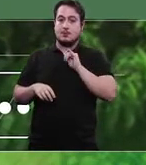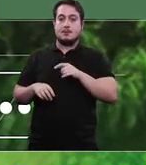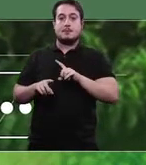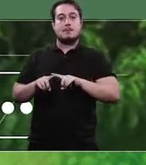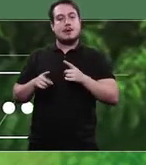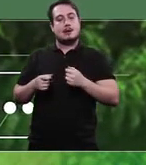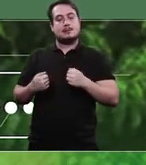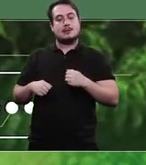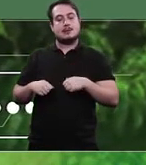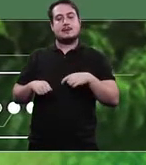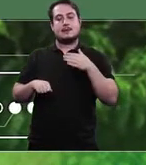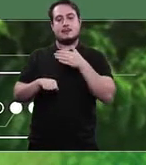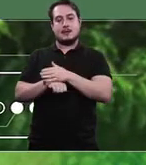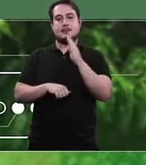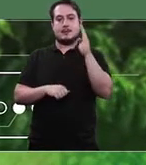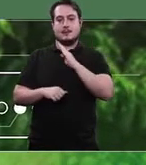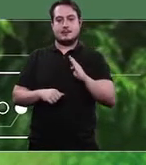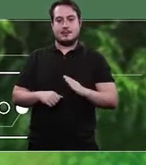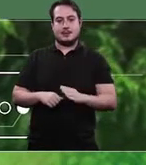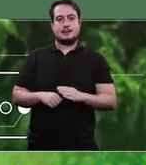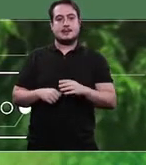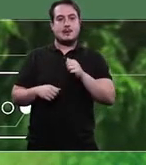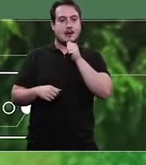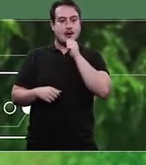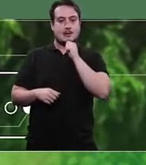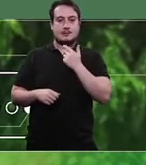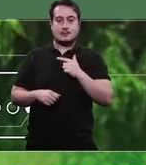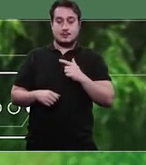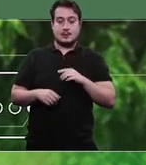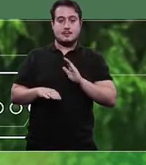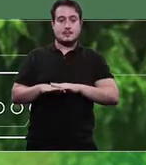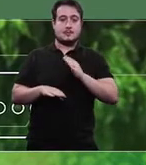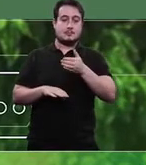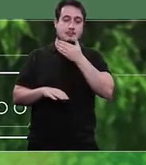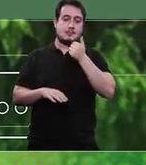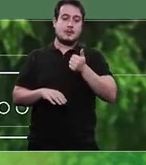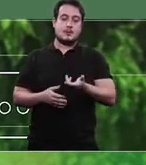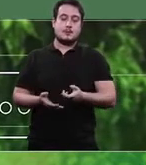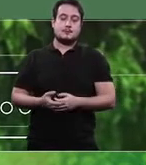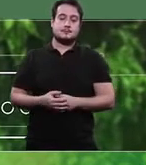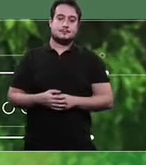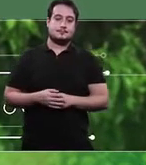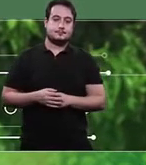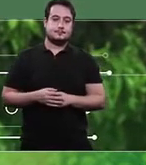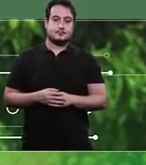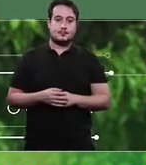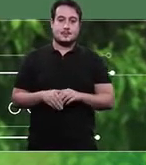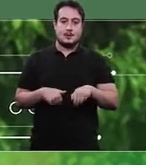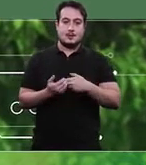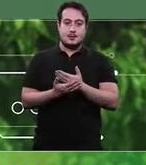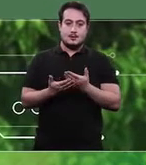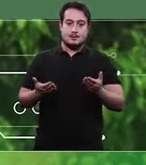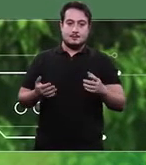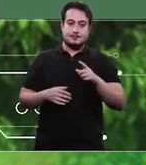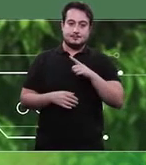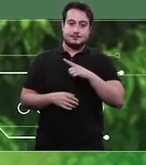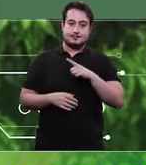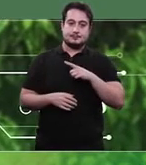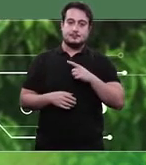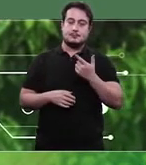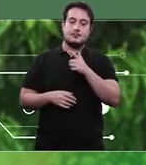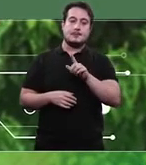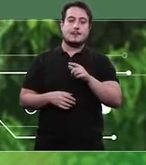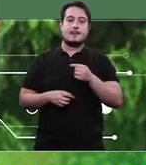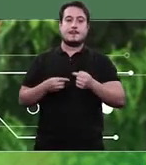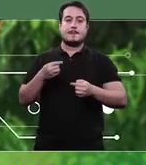ter participação melhor do Brasil e gerando mais negócios e mais oportunidades para a gente. Nós temos, por outro lado,